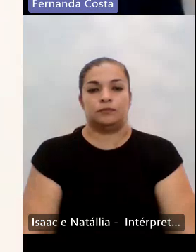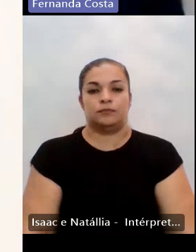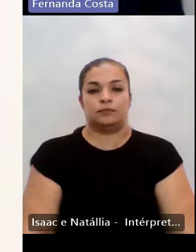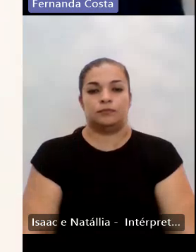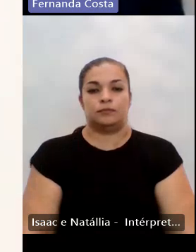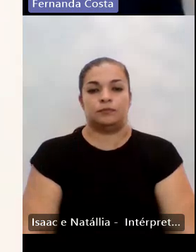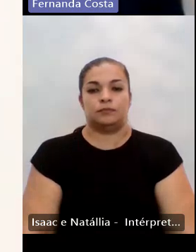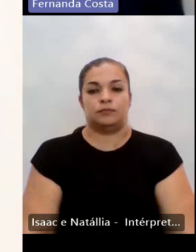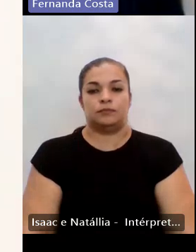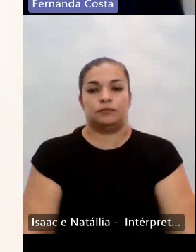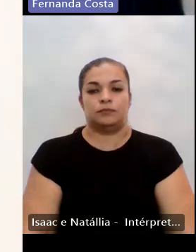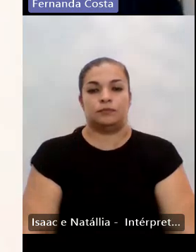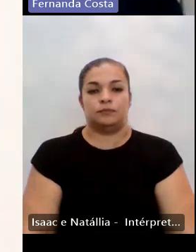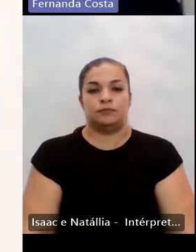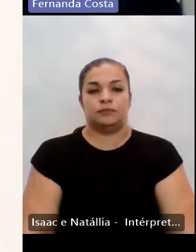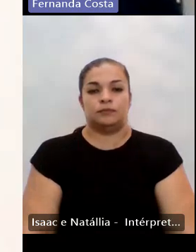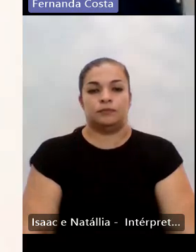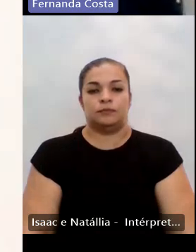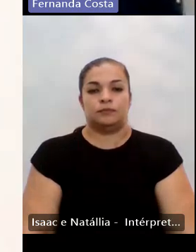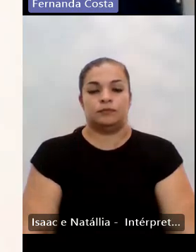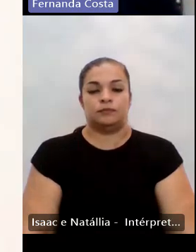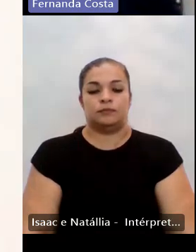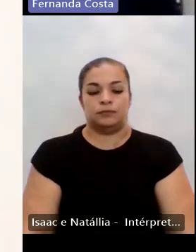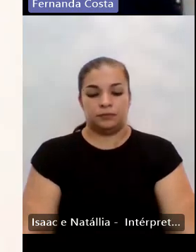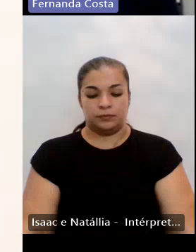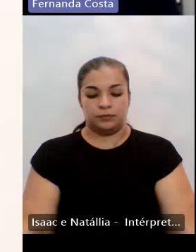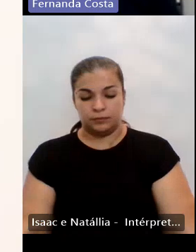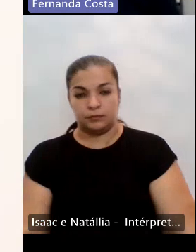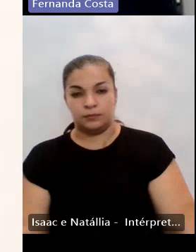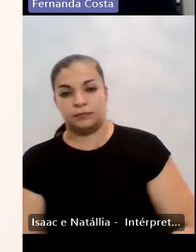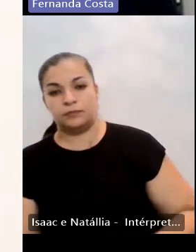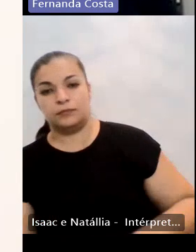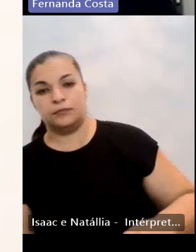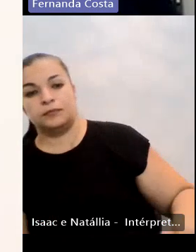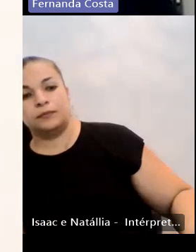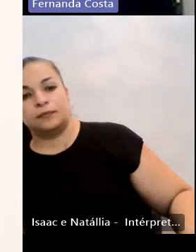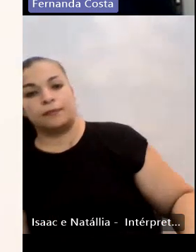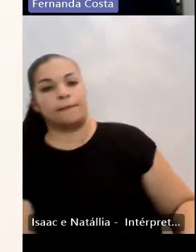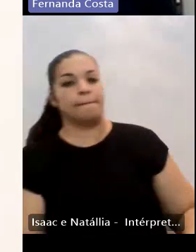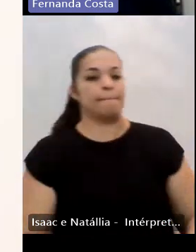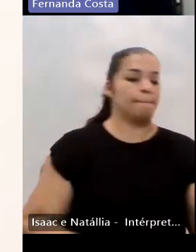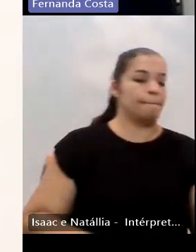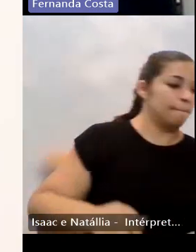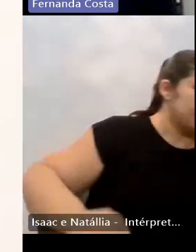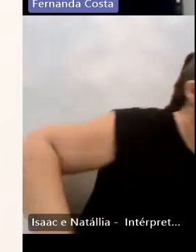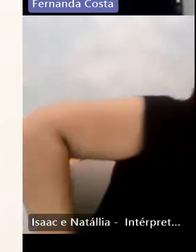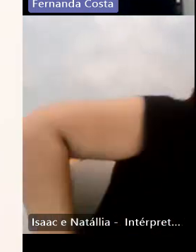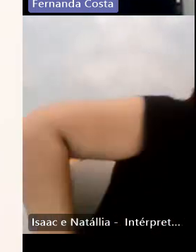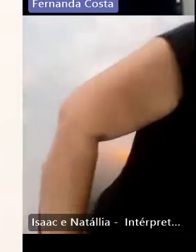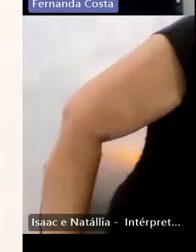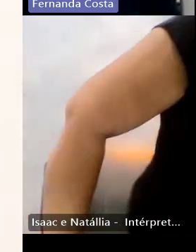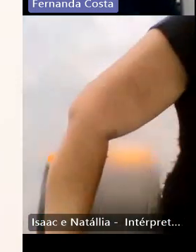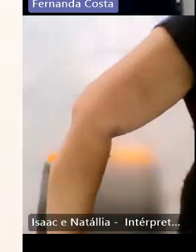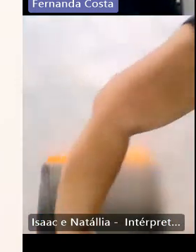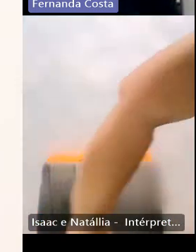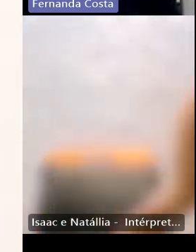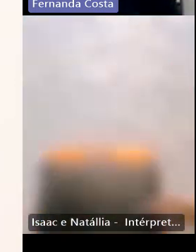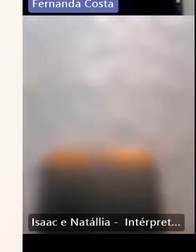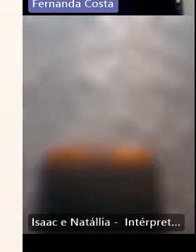É aqui que a energia mecânica do som é convertida em sinais elétricos complexos, que são depois transmitidos ao